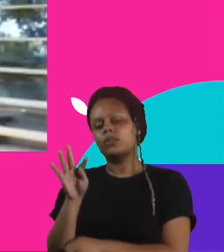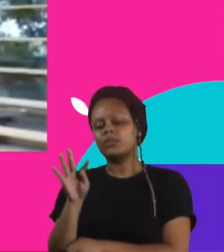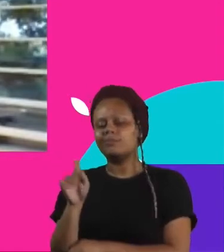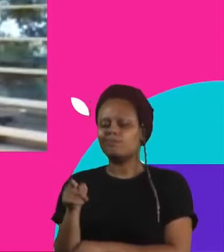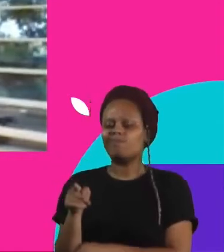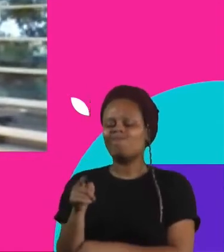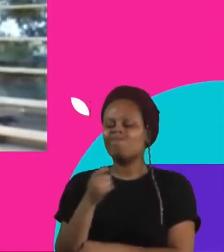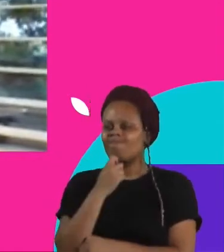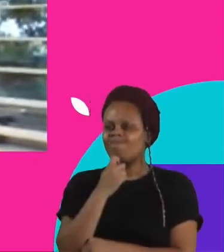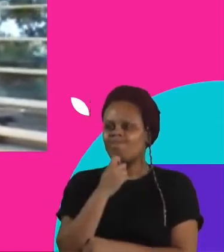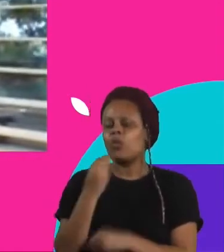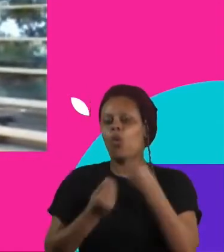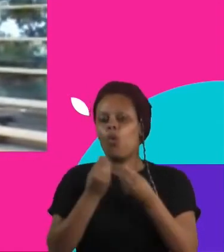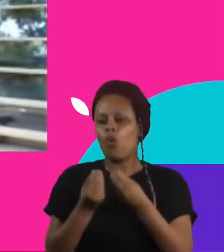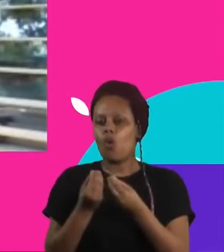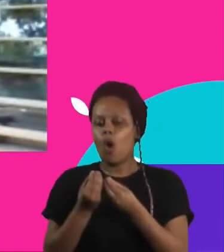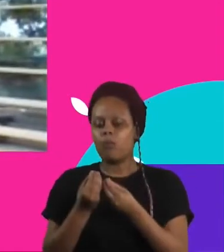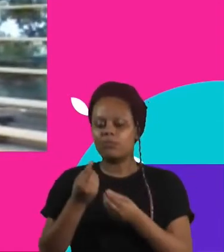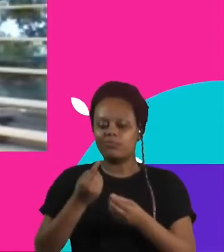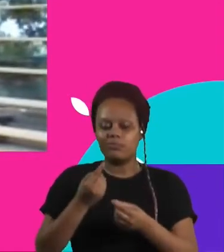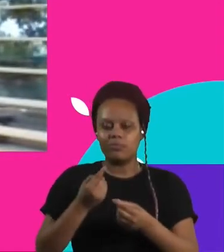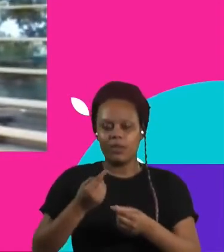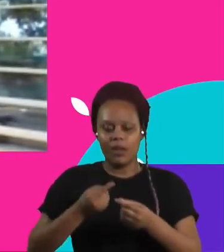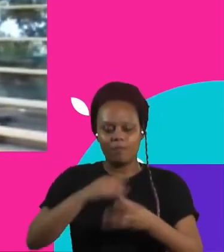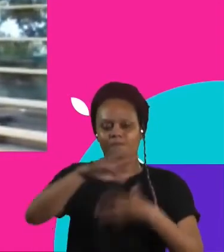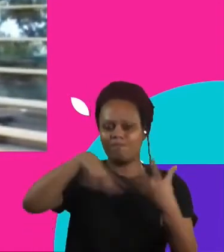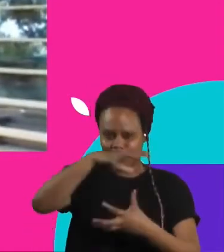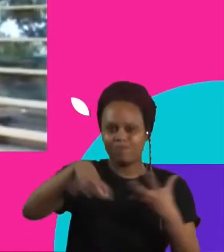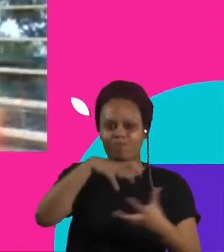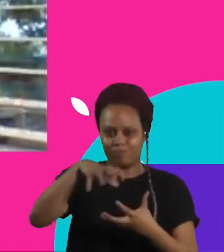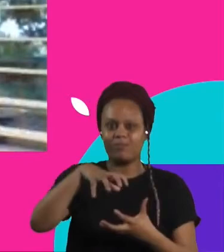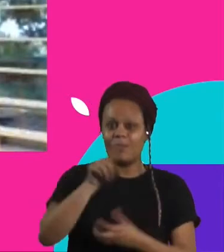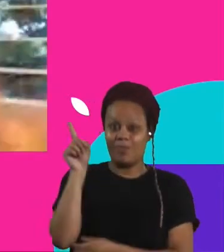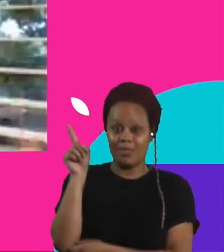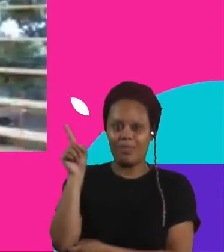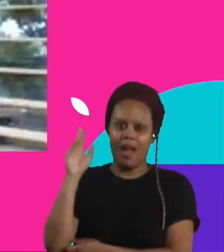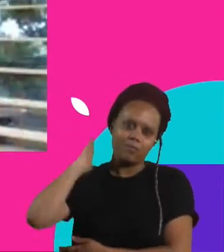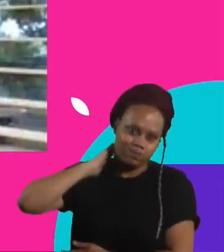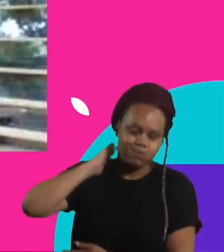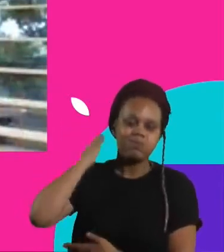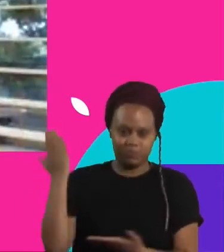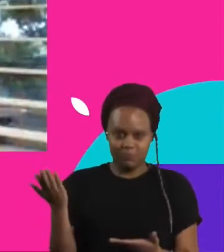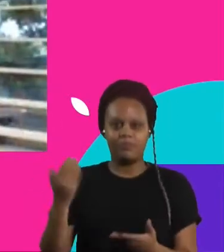está fazendo uma revolução no processo de licenciamento no estado do Pará. Então, às vezes tem uma solução, usando tecnologia, usando